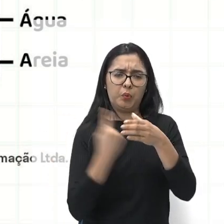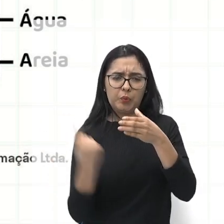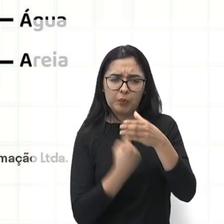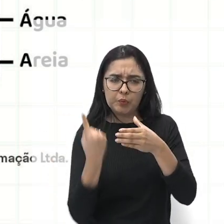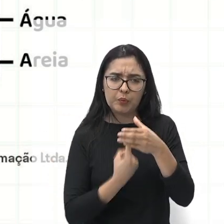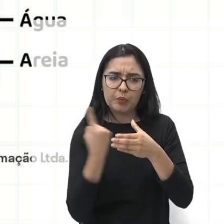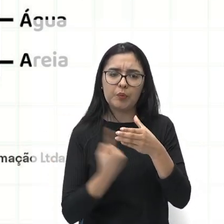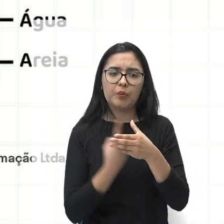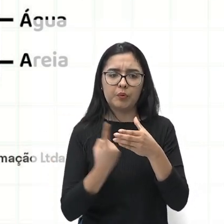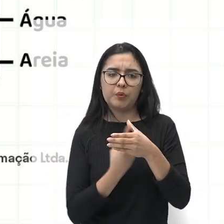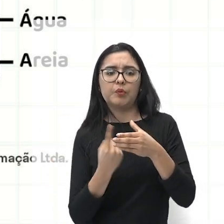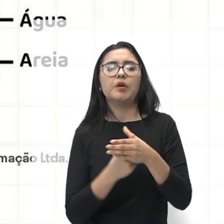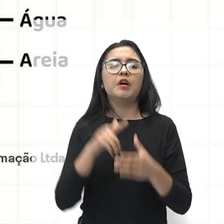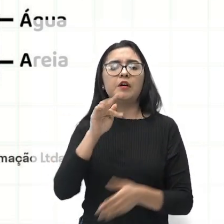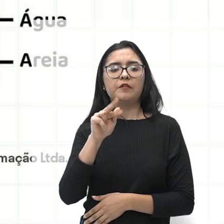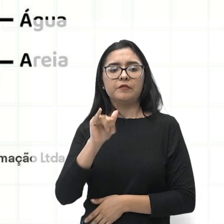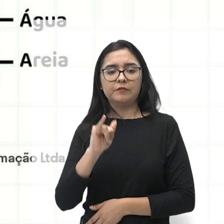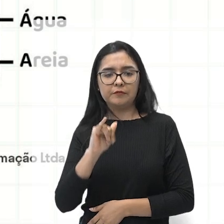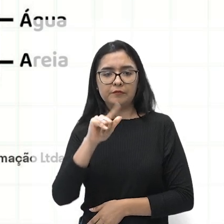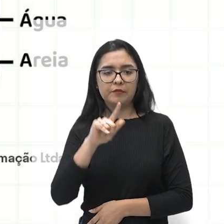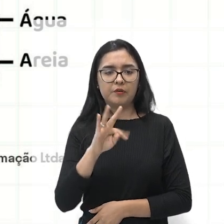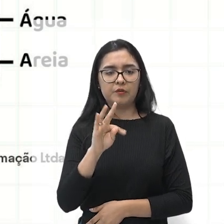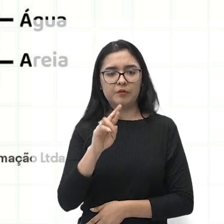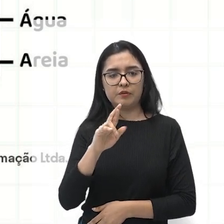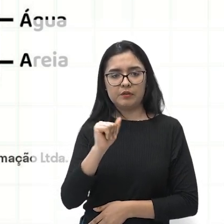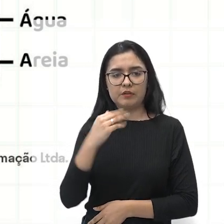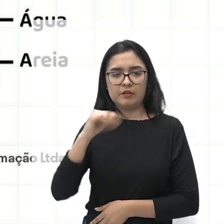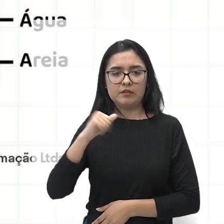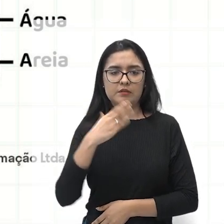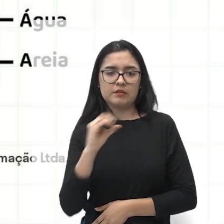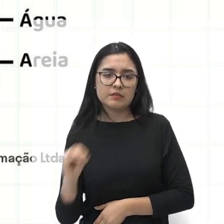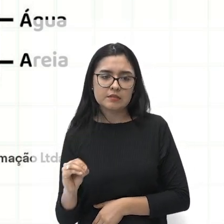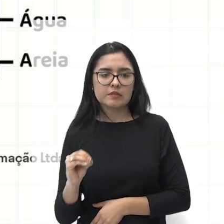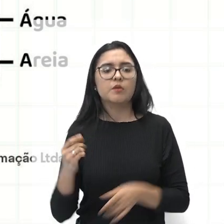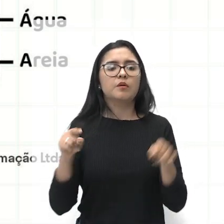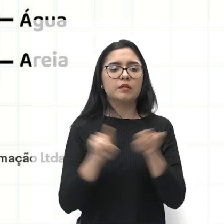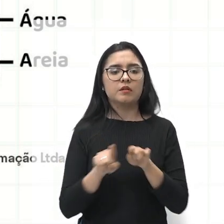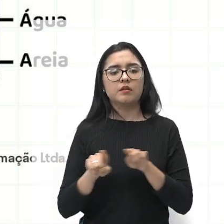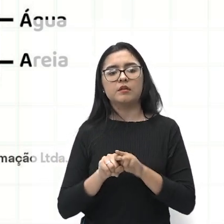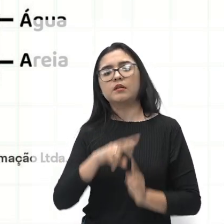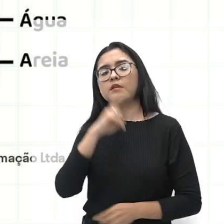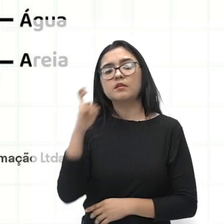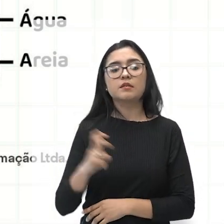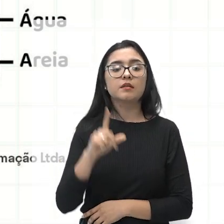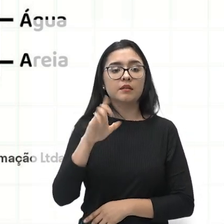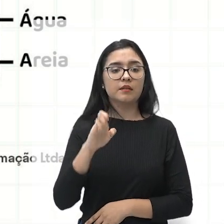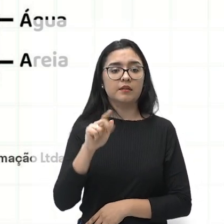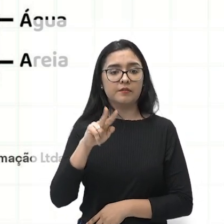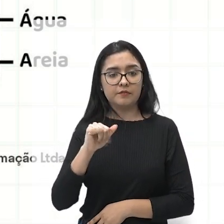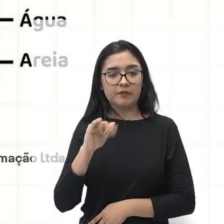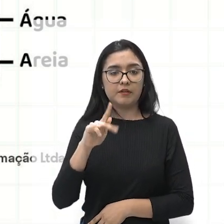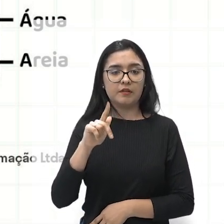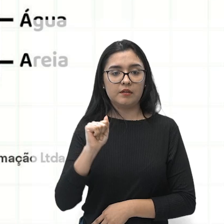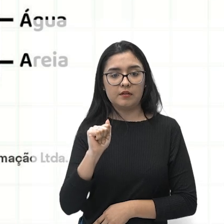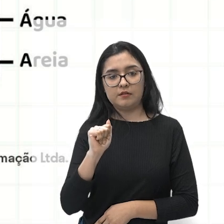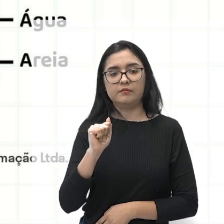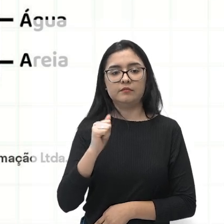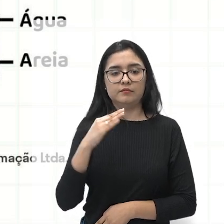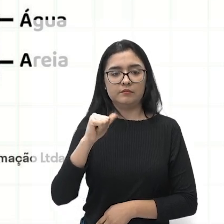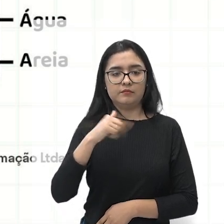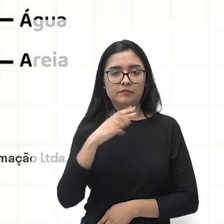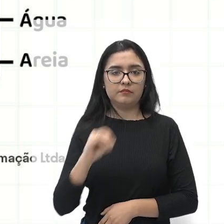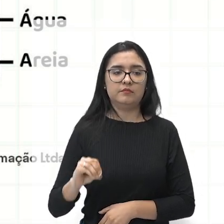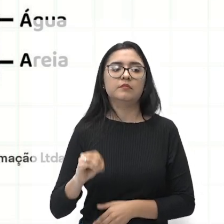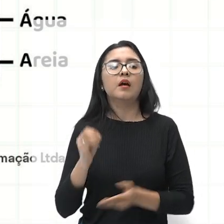centrifugação, filtração, levigação e imantação. Nossa,